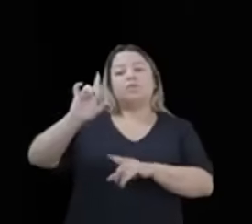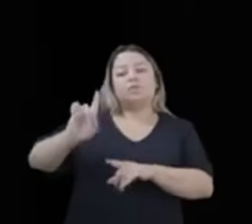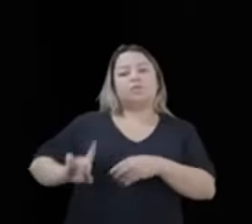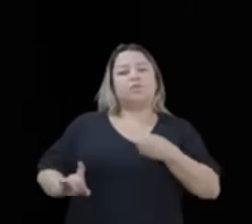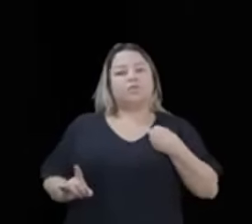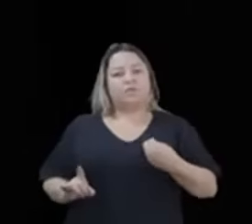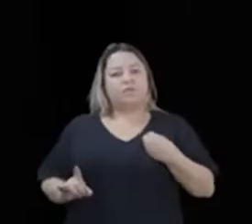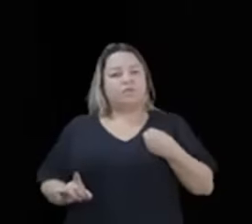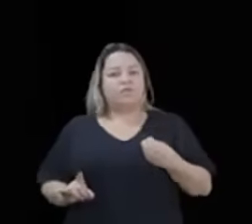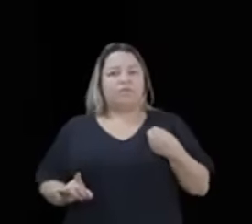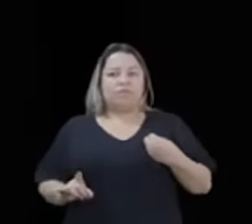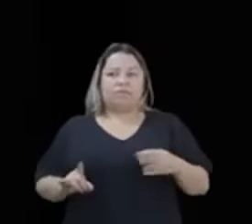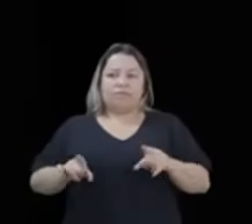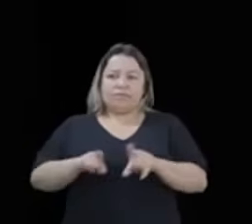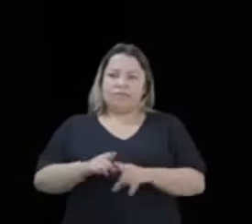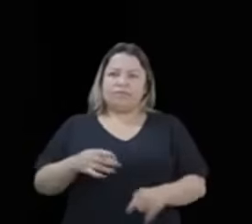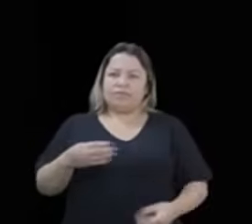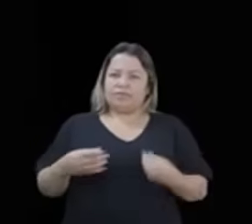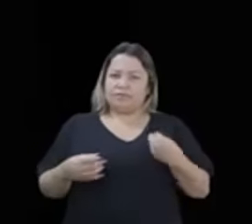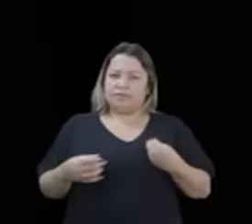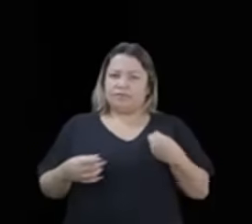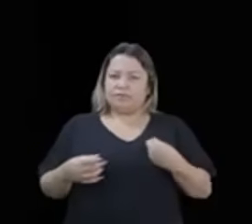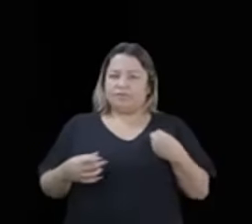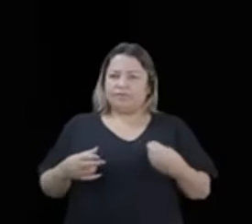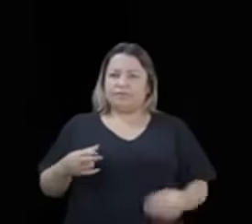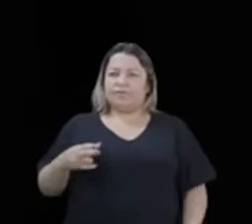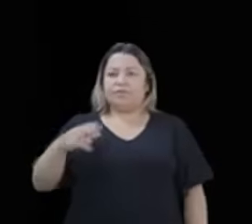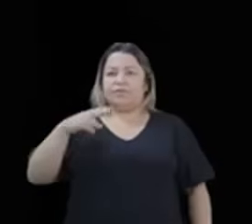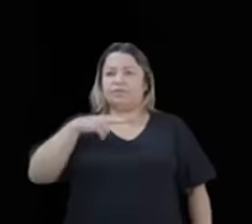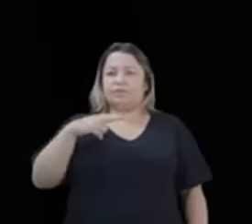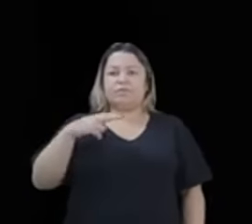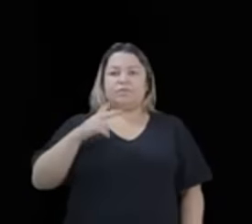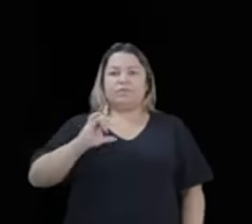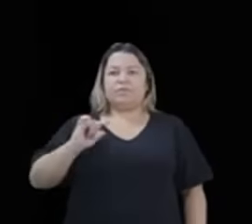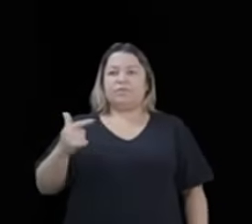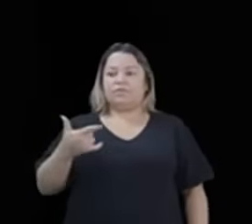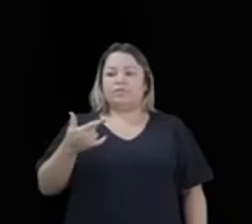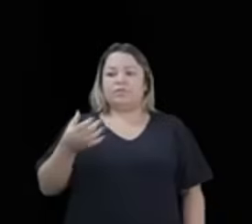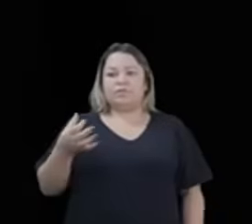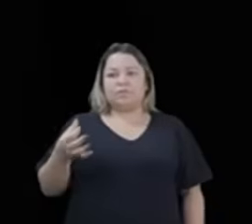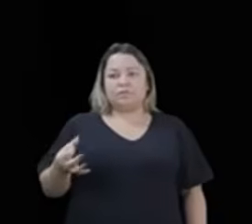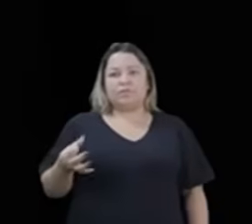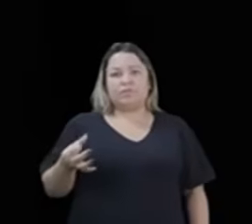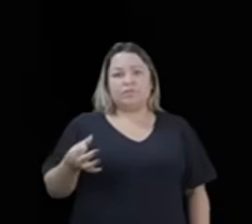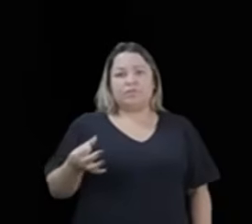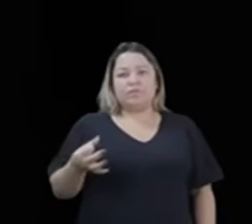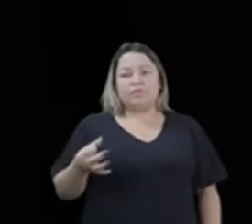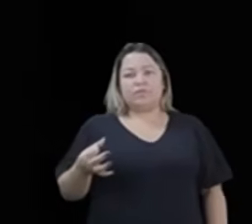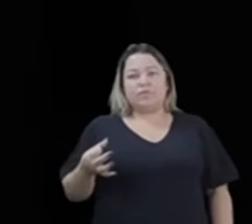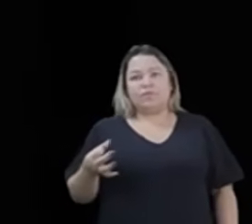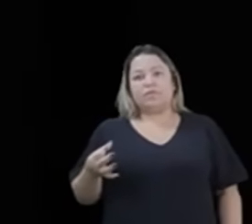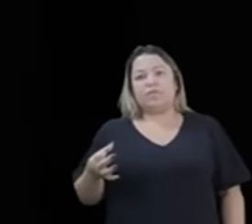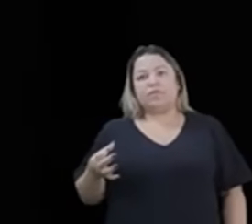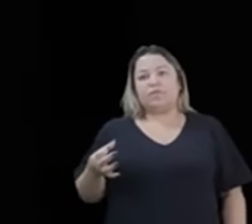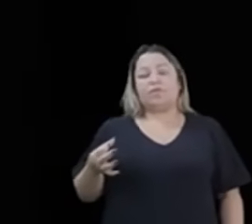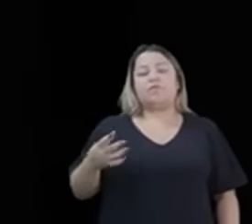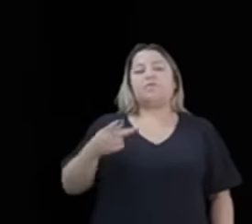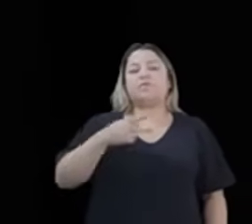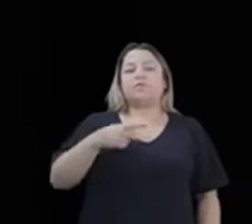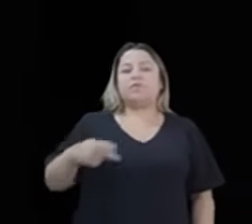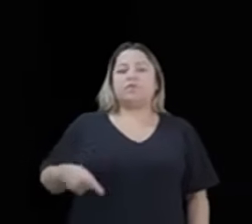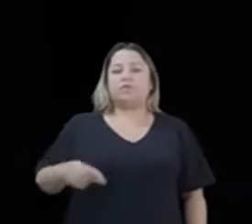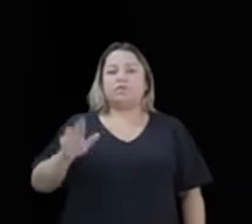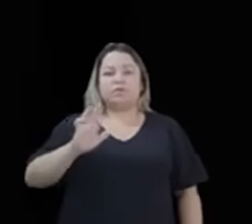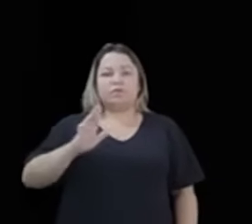viver também um pouco a sua vida pessoal, nós não teremos mais depois de 26. E como bem disse o presidente